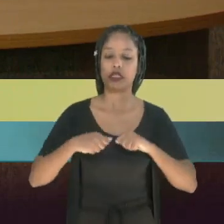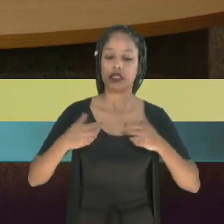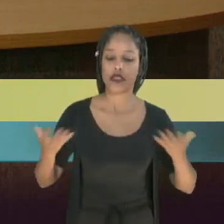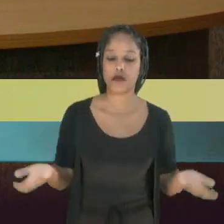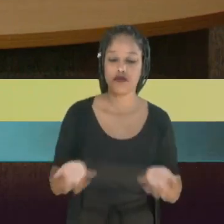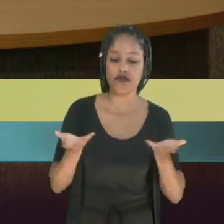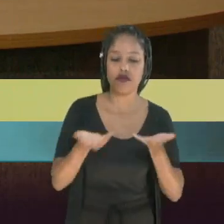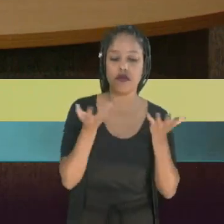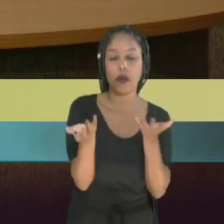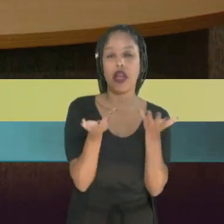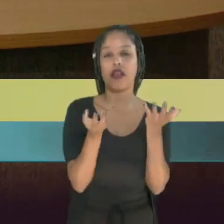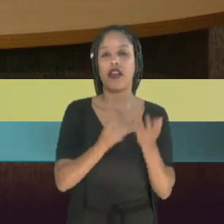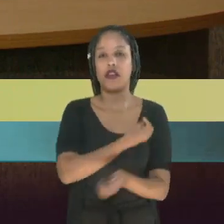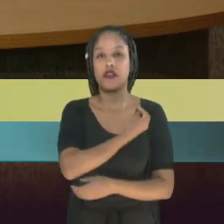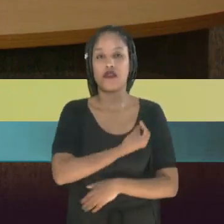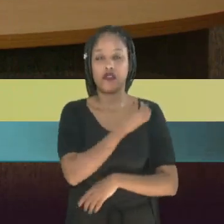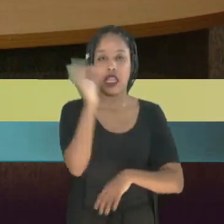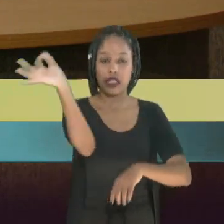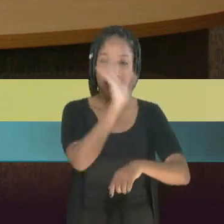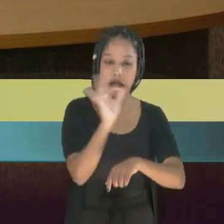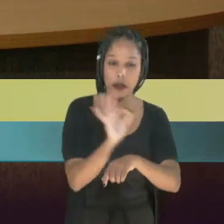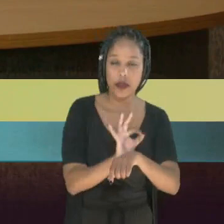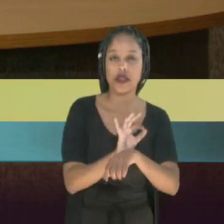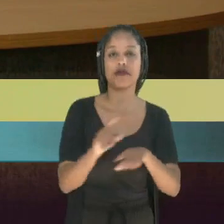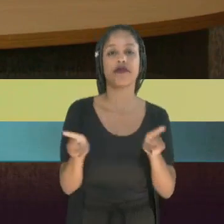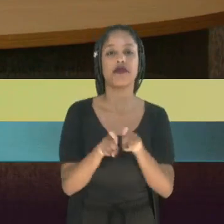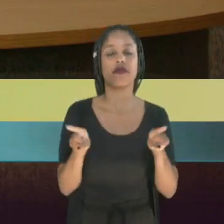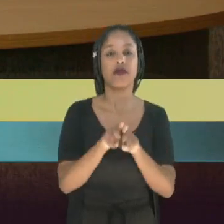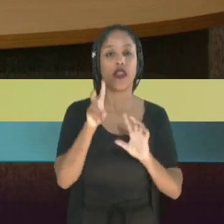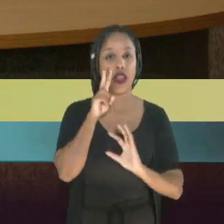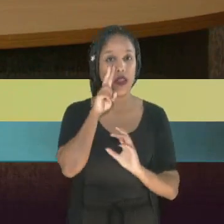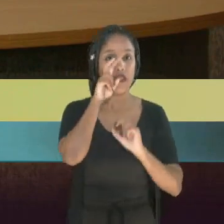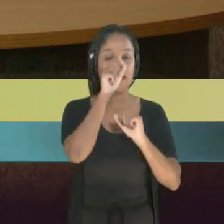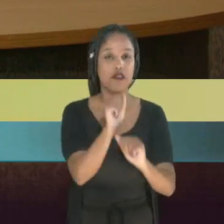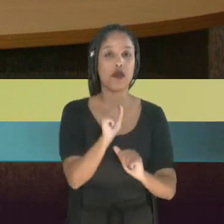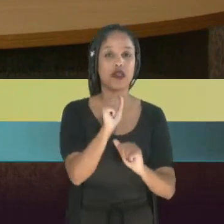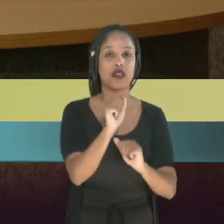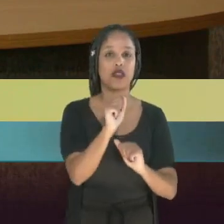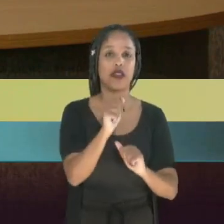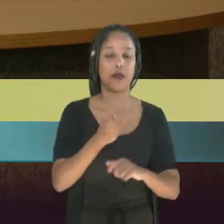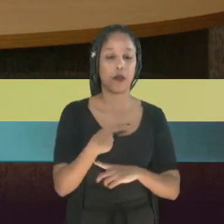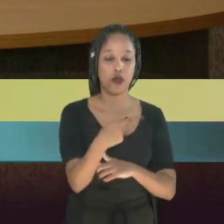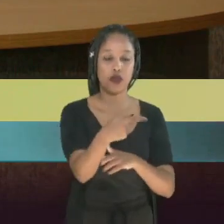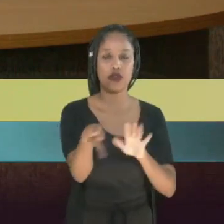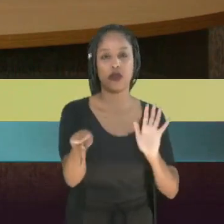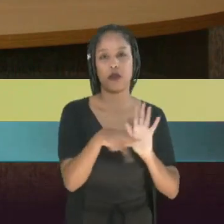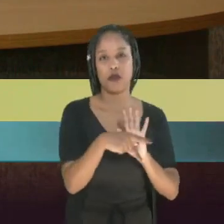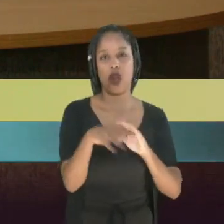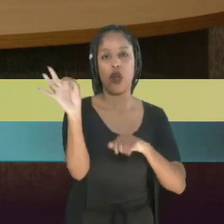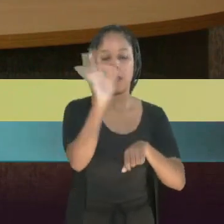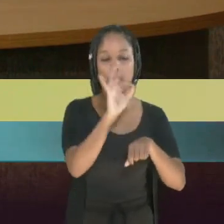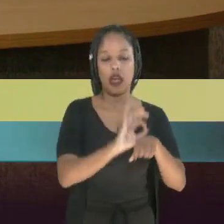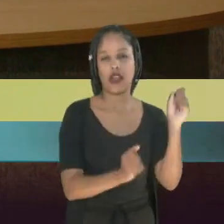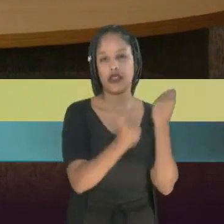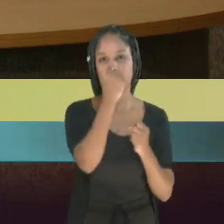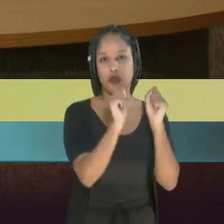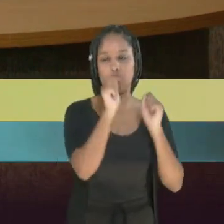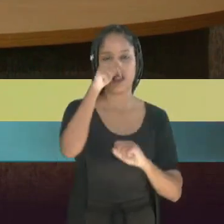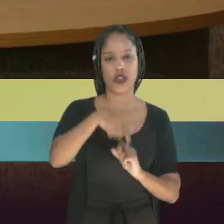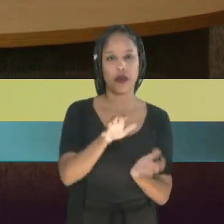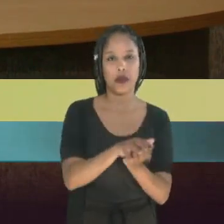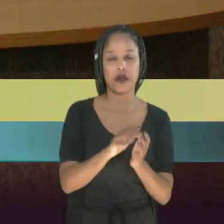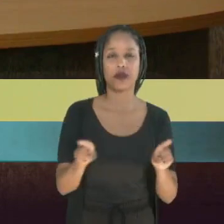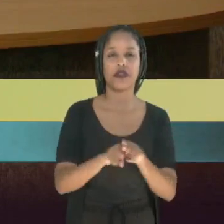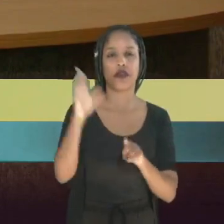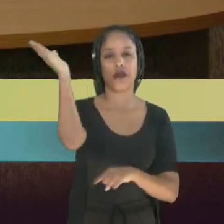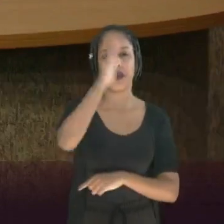das abelhas e do fortalecimento da cadeia produtiva da apicultura em Pernambuco e no Brasil. É isso, senhor